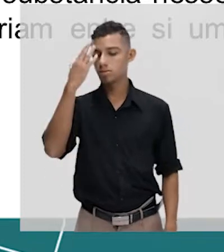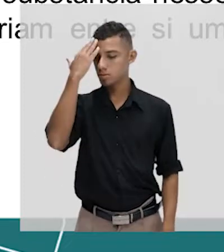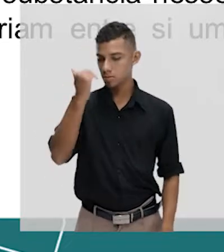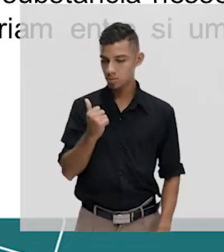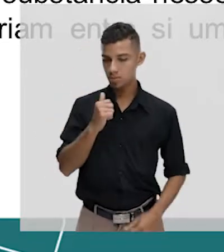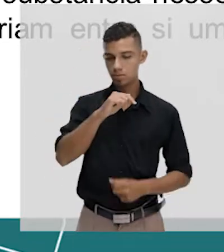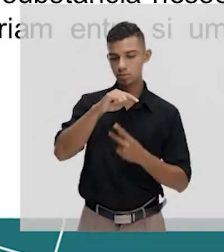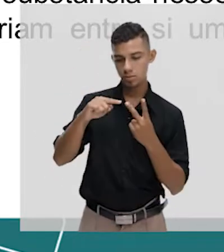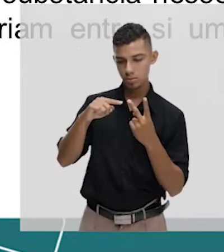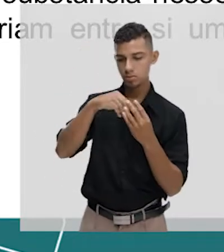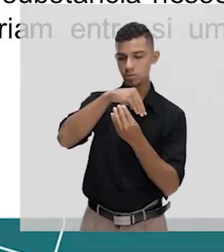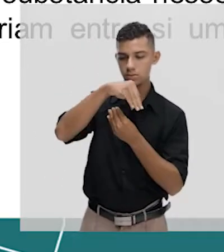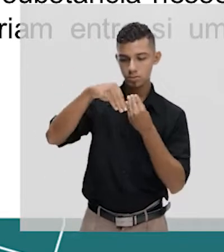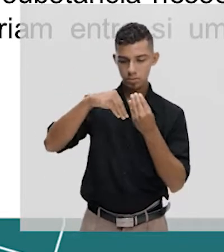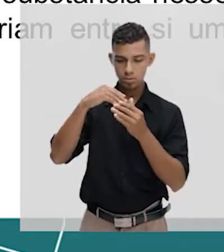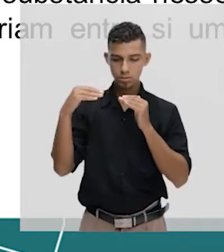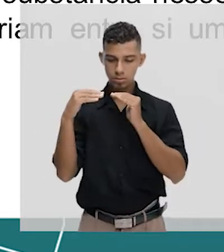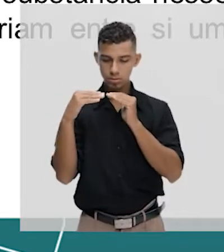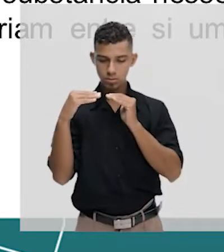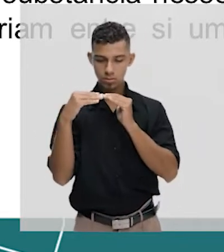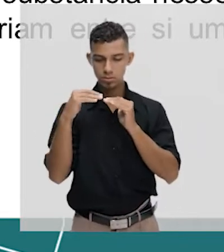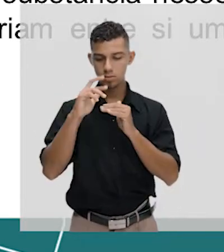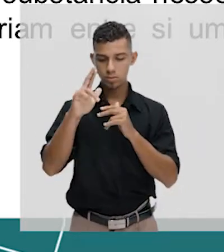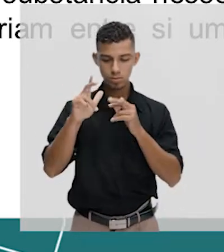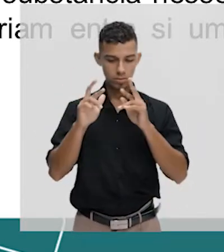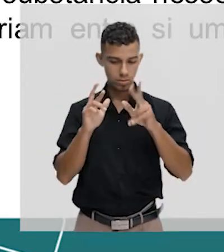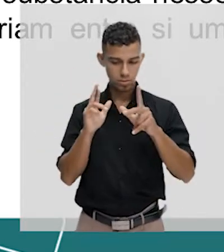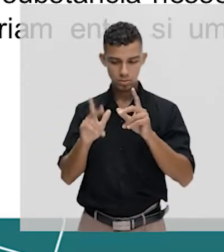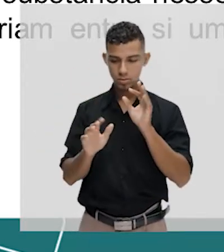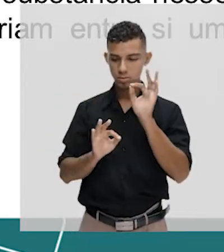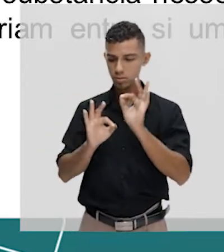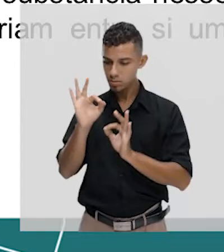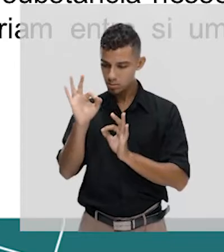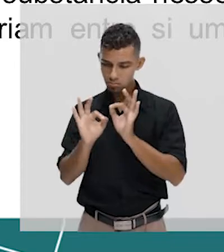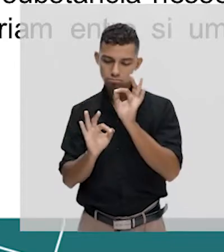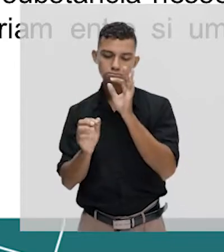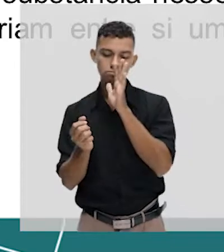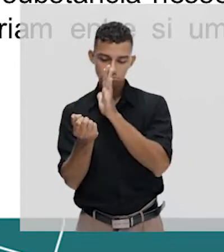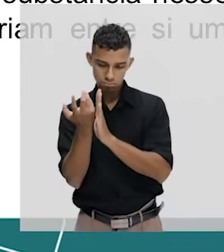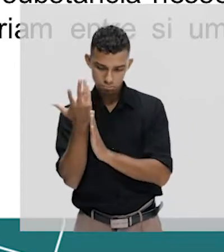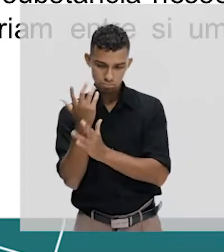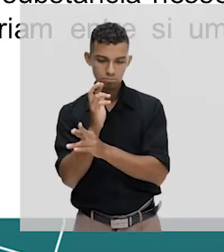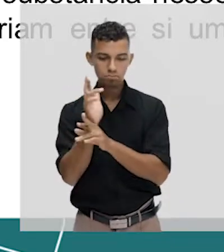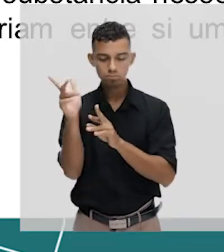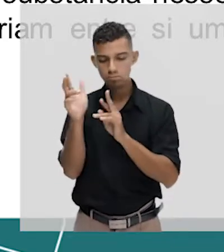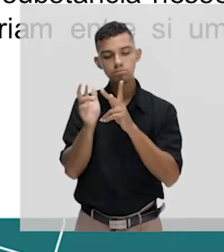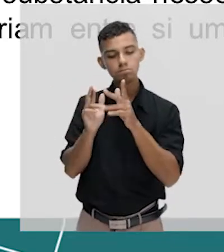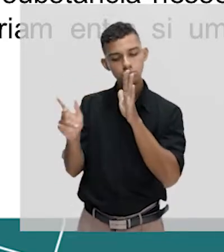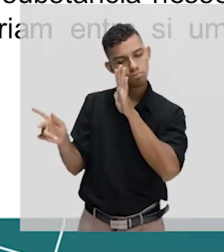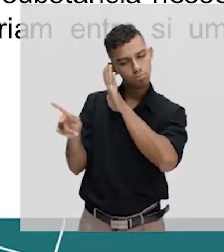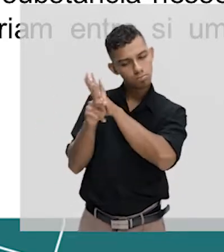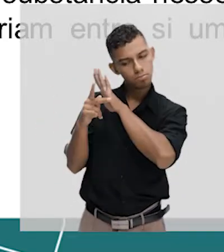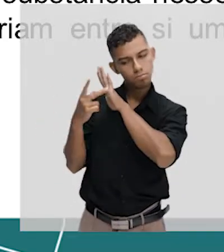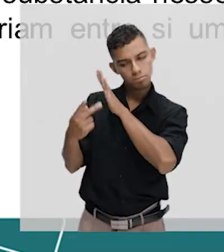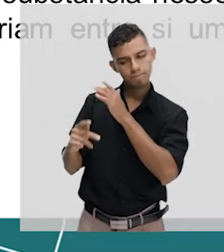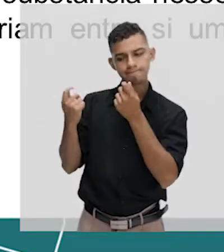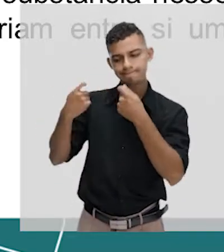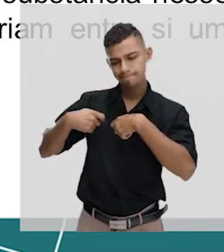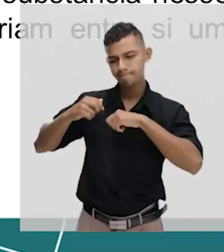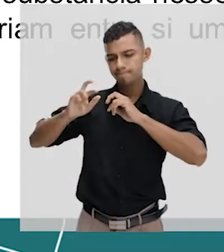proporções diferentes, originando compostos diferentes, com propriedades